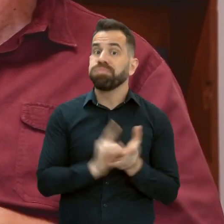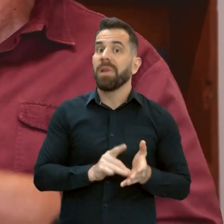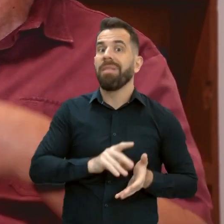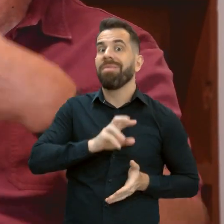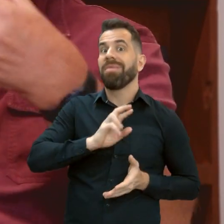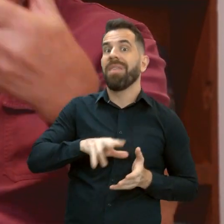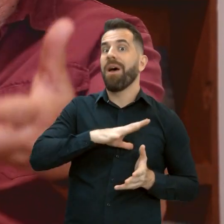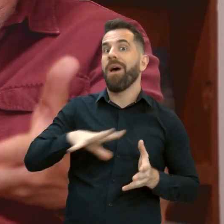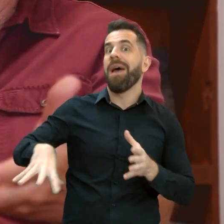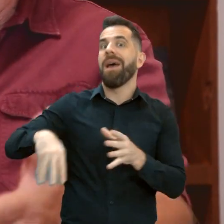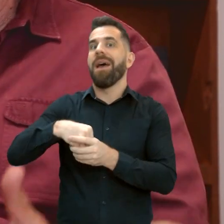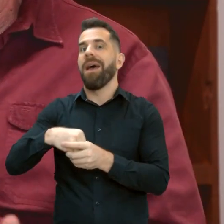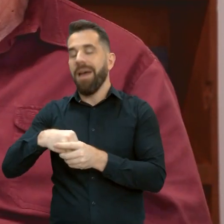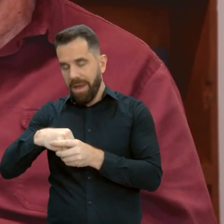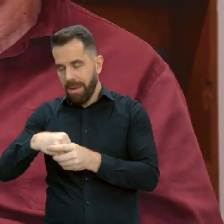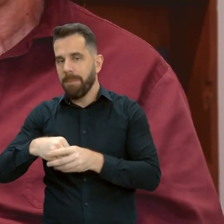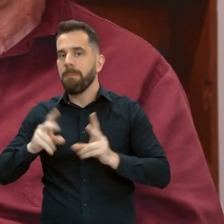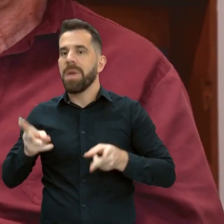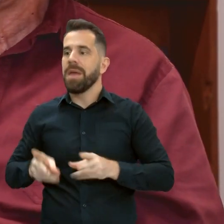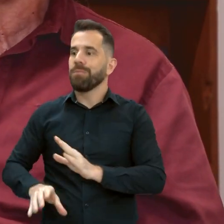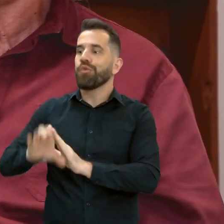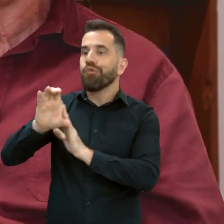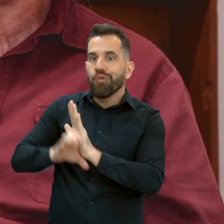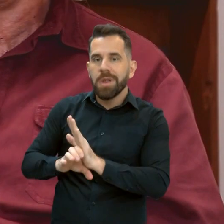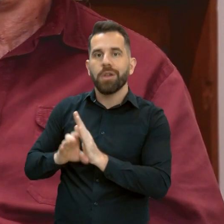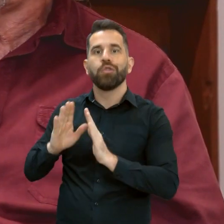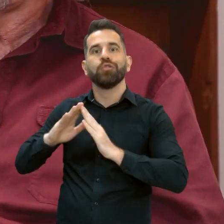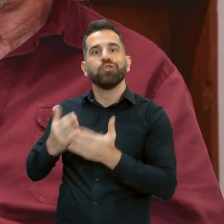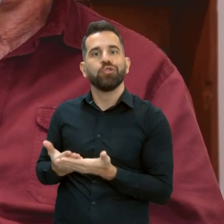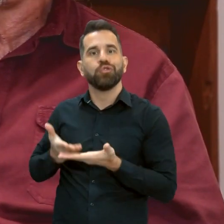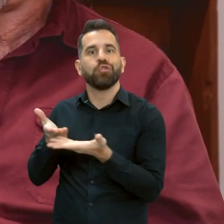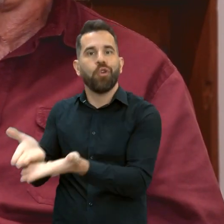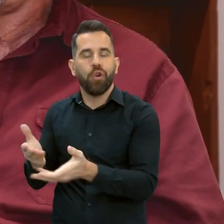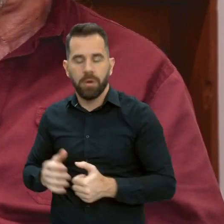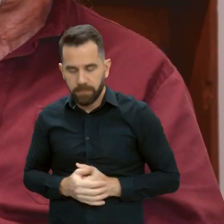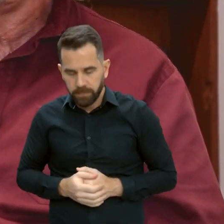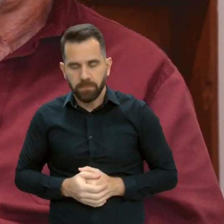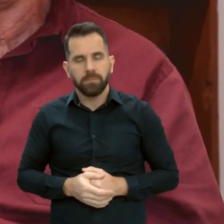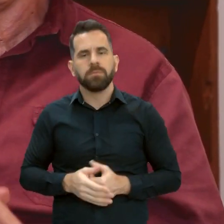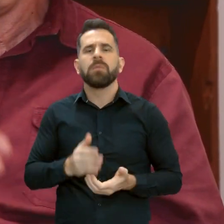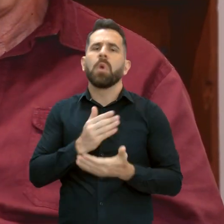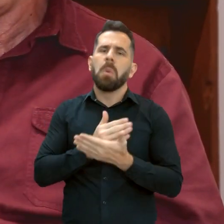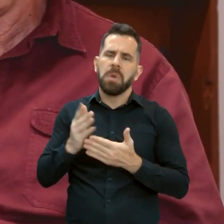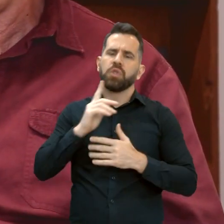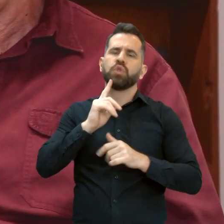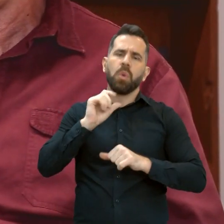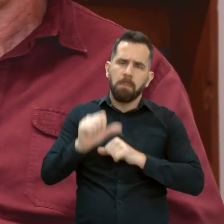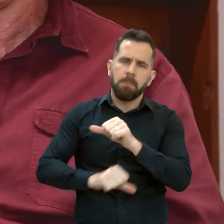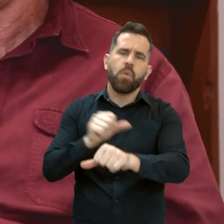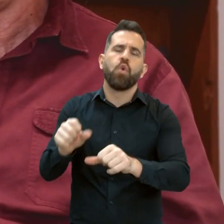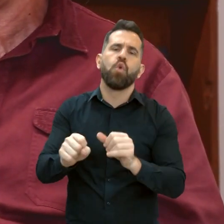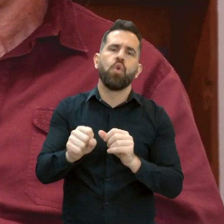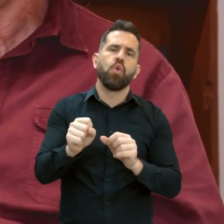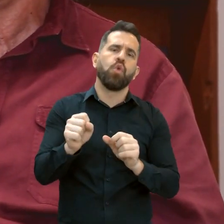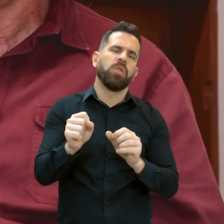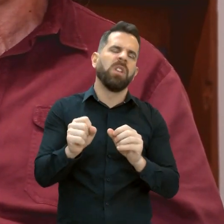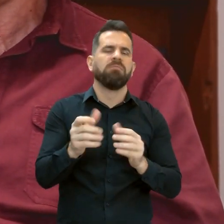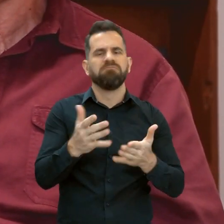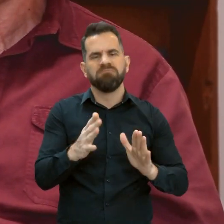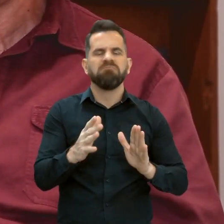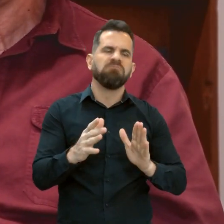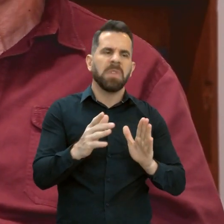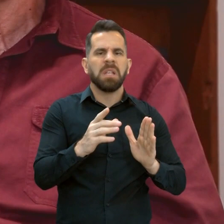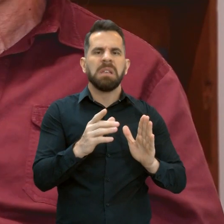não fazia parte do currículo escolar, né? Isso começou a mudar no século XX, mas pelo final do século XX,